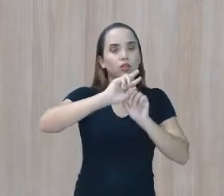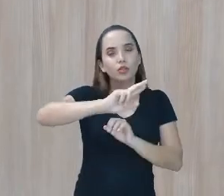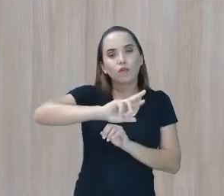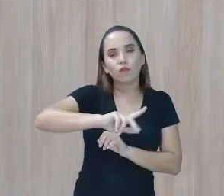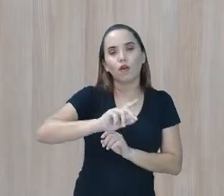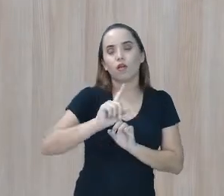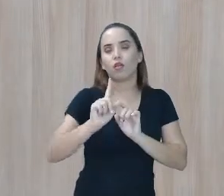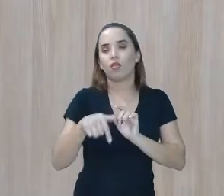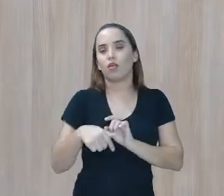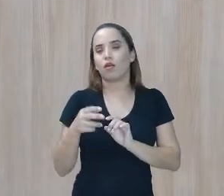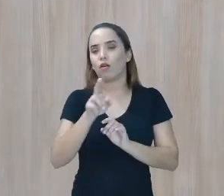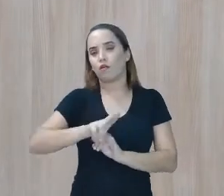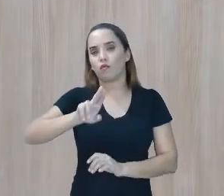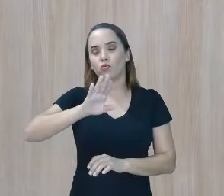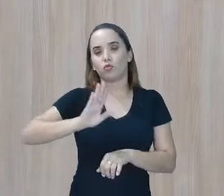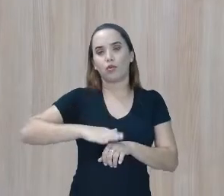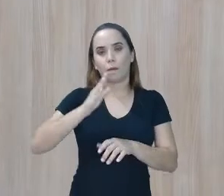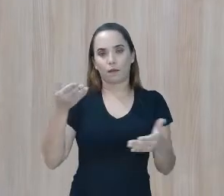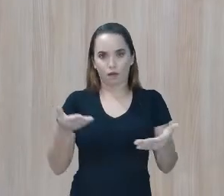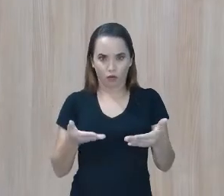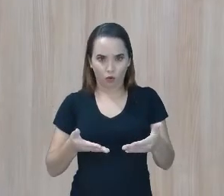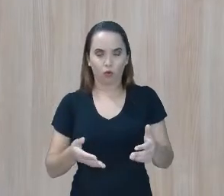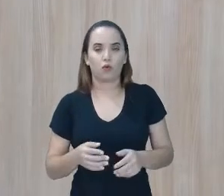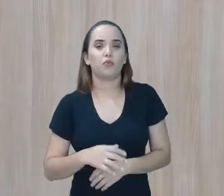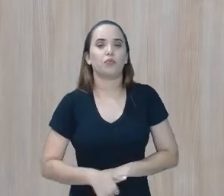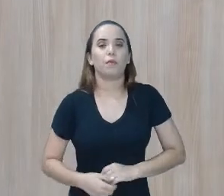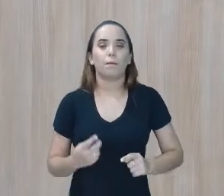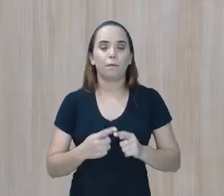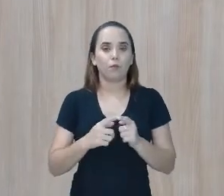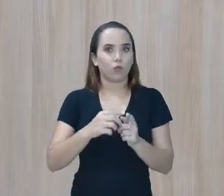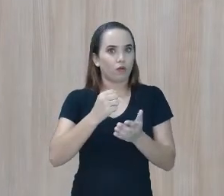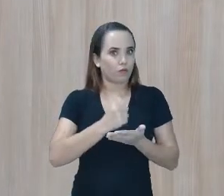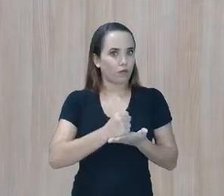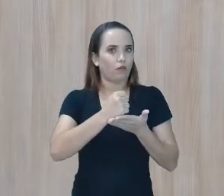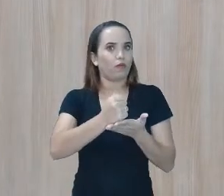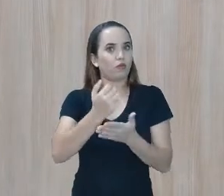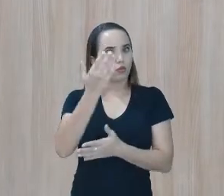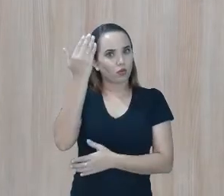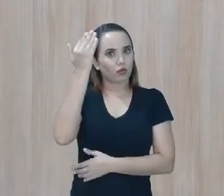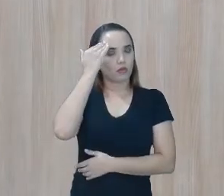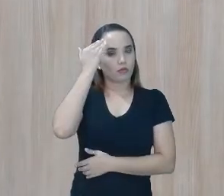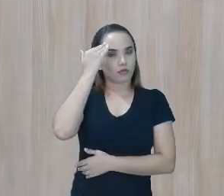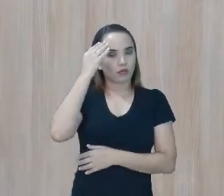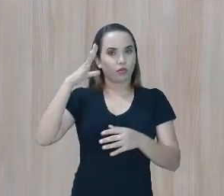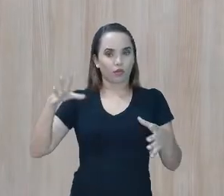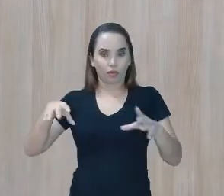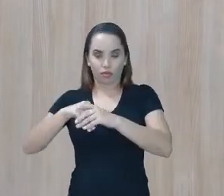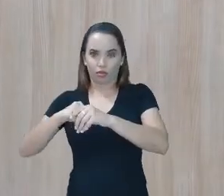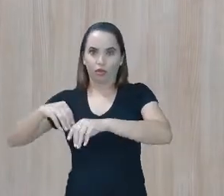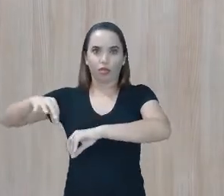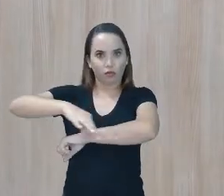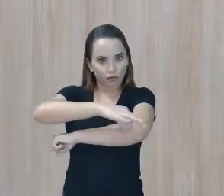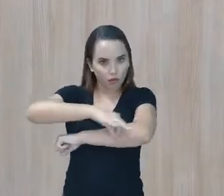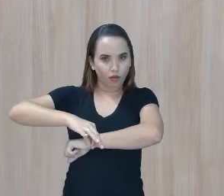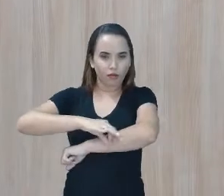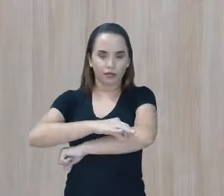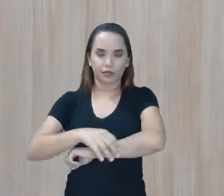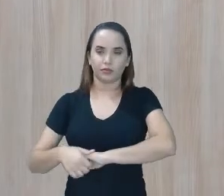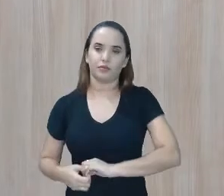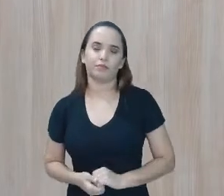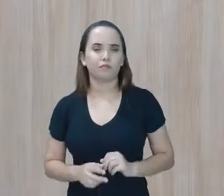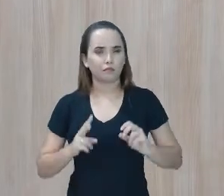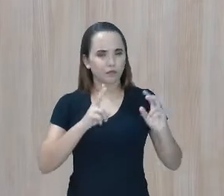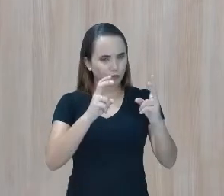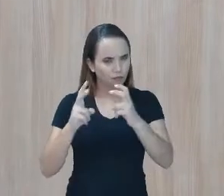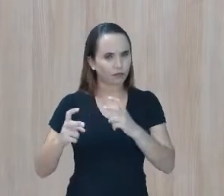vou mais usar hoje aqui na aula, porque ela vai ajudar a gente a verificar na reta numérica. Percebe que na